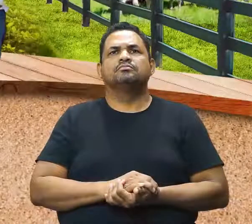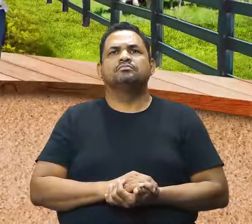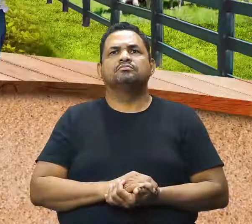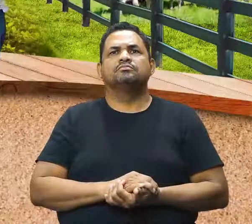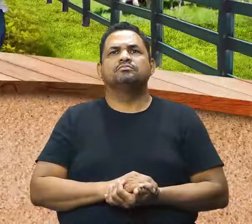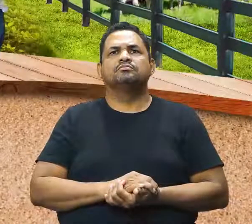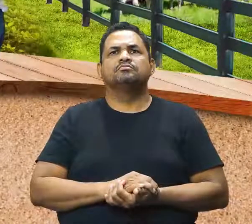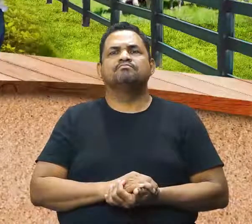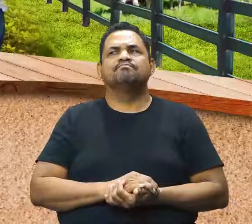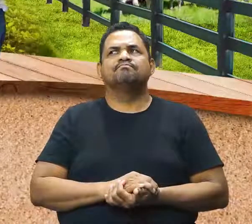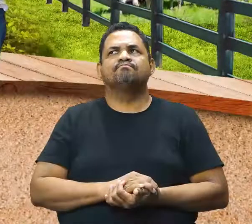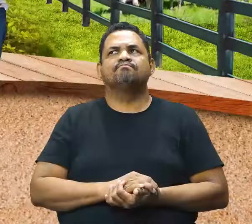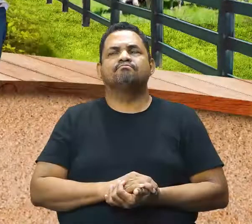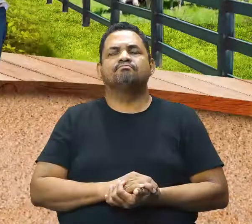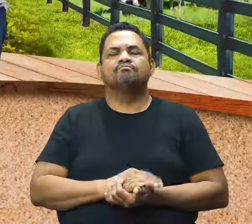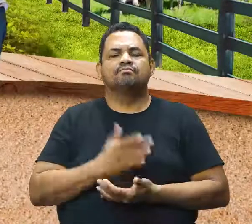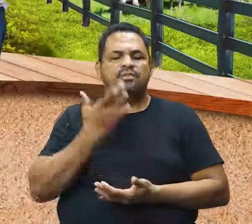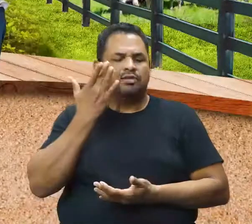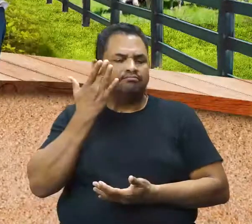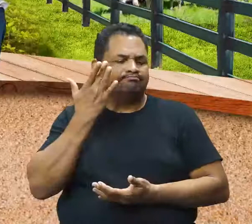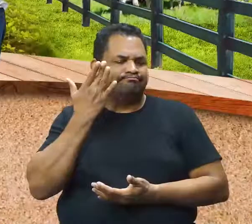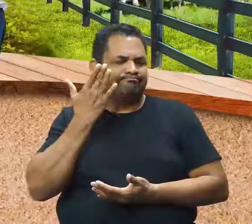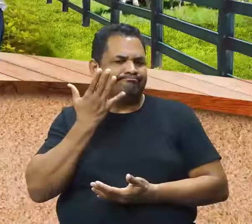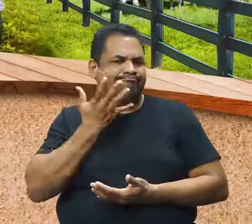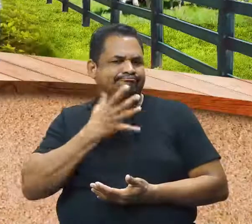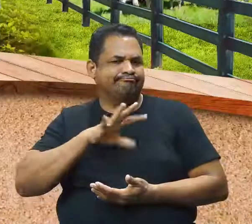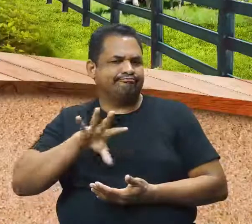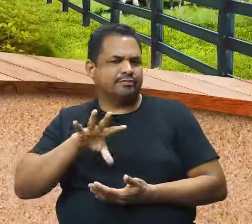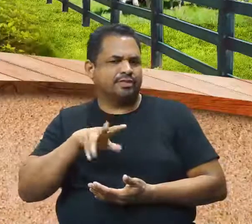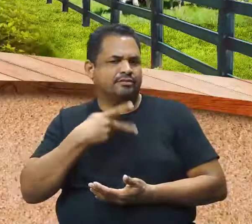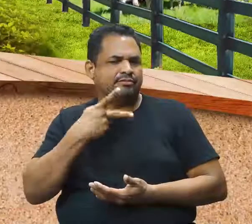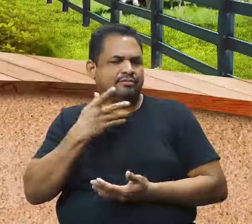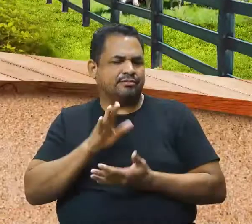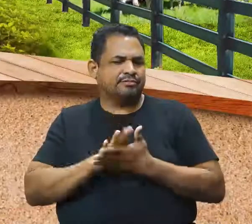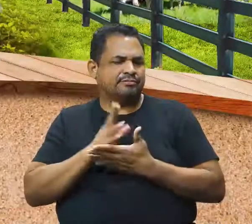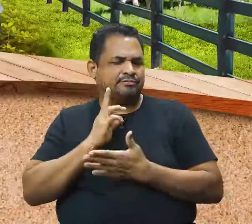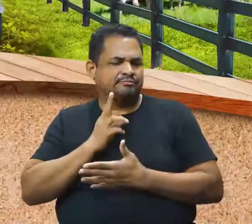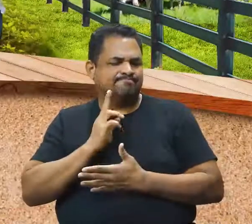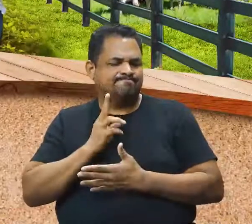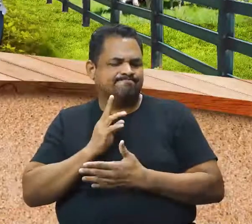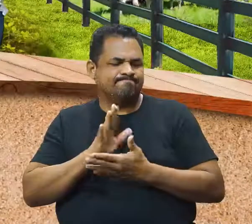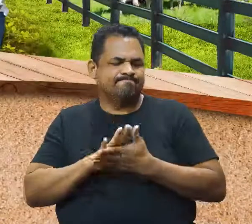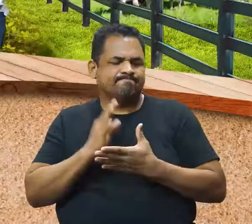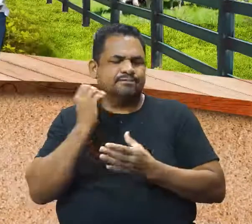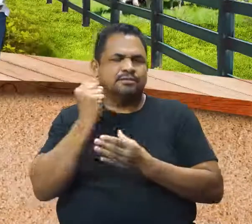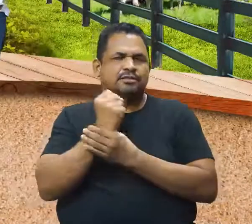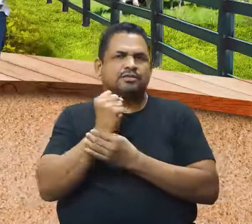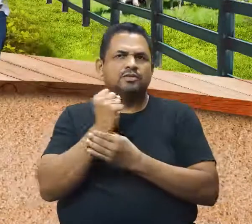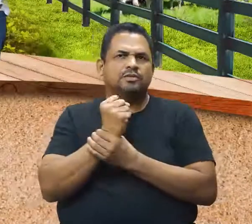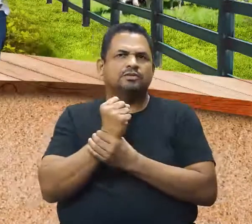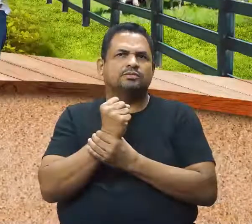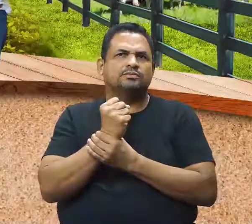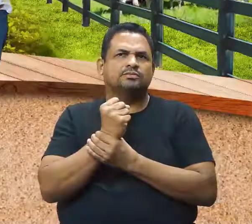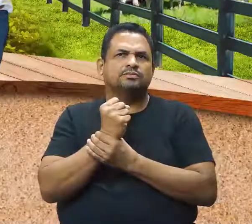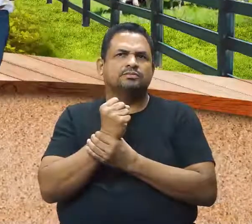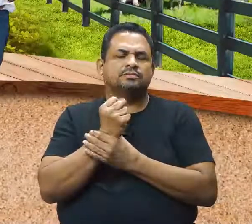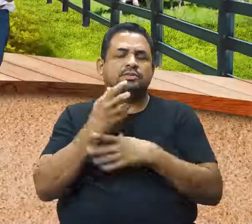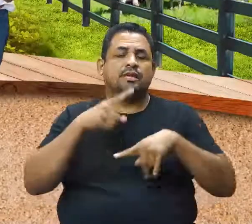Eu não queria falar um processo de conservar, mas sim garantir que